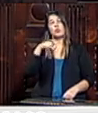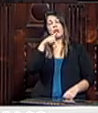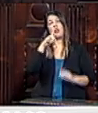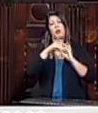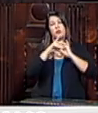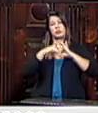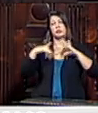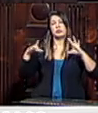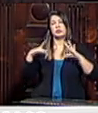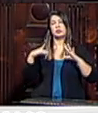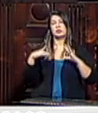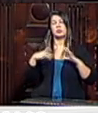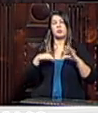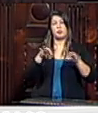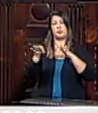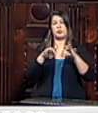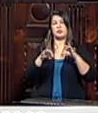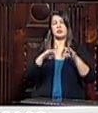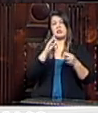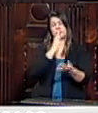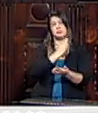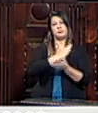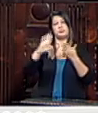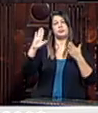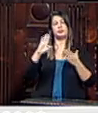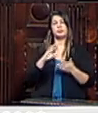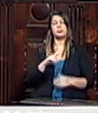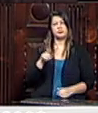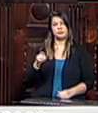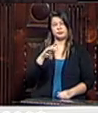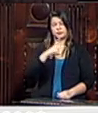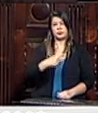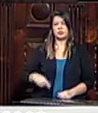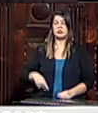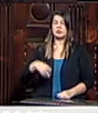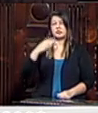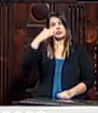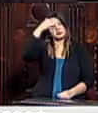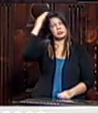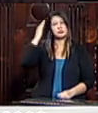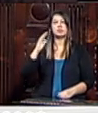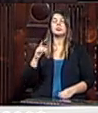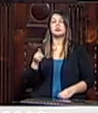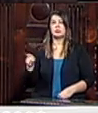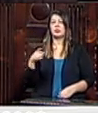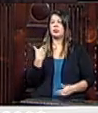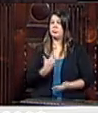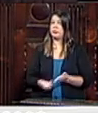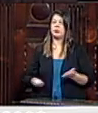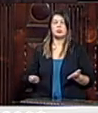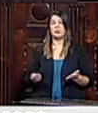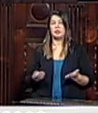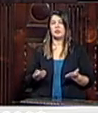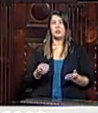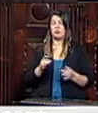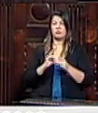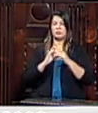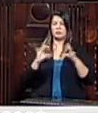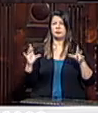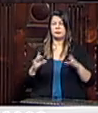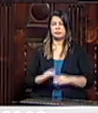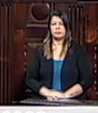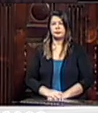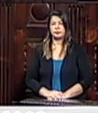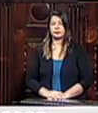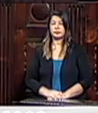autorizar o processo de impedimento do presidente da República, que perdeu as condições de governar.